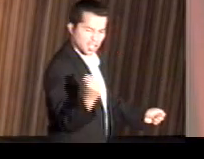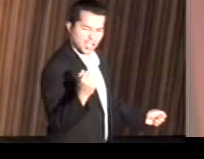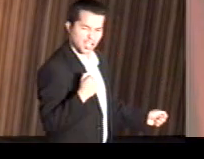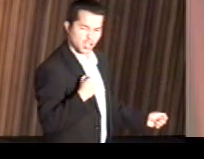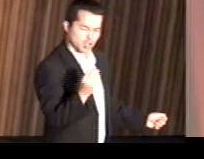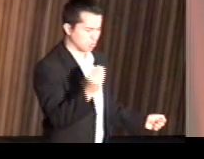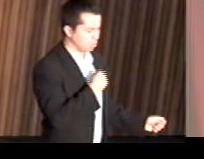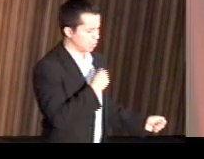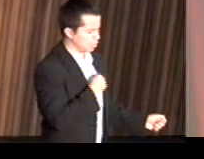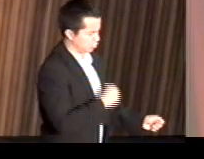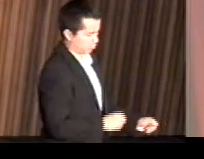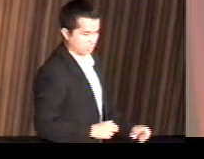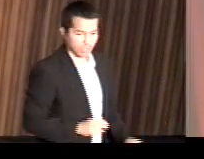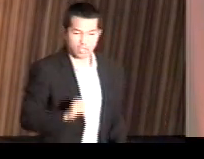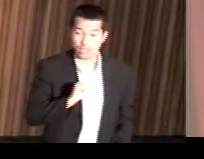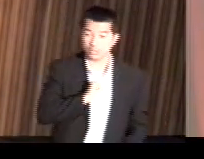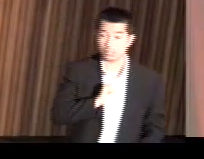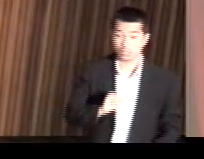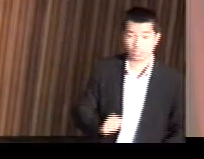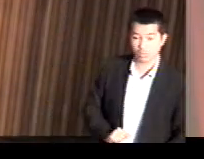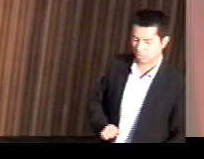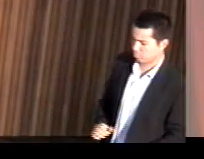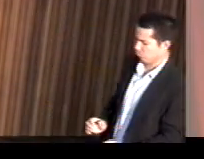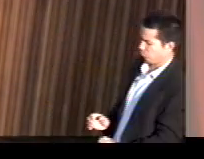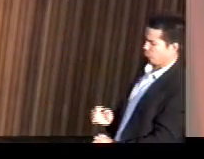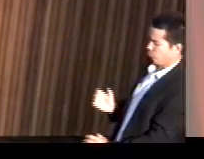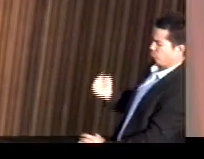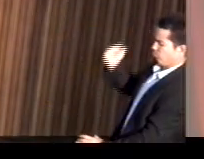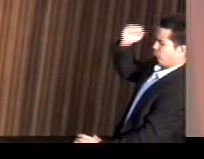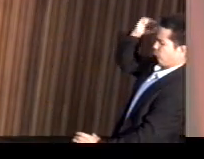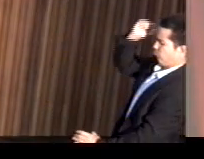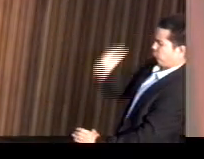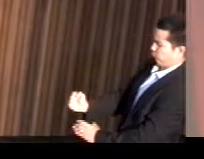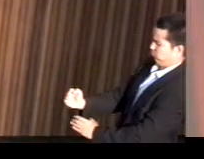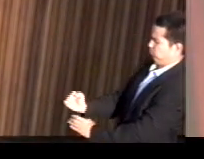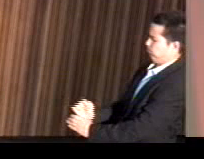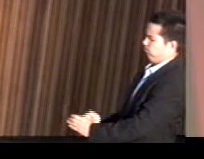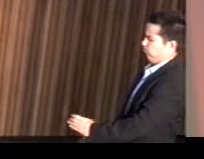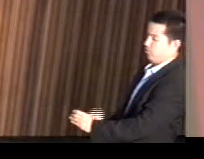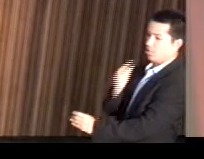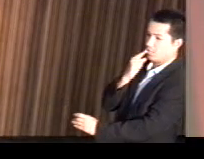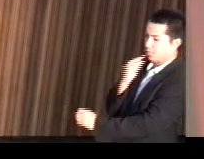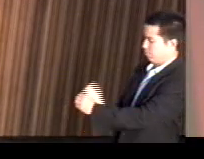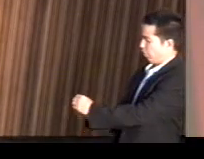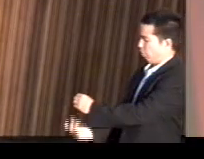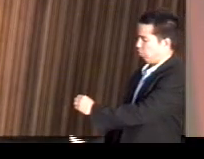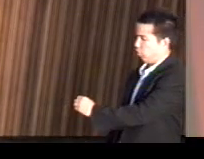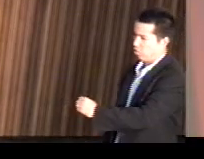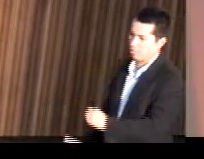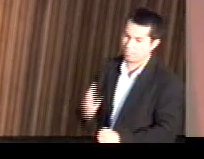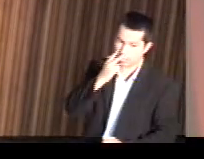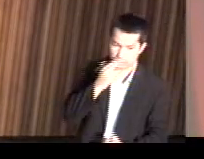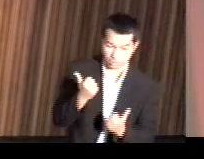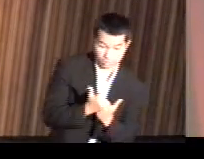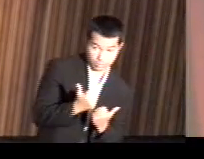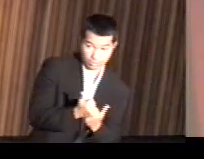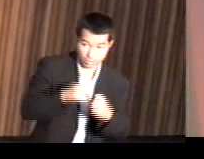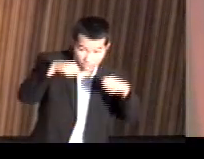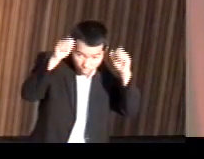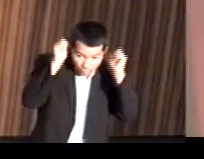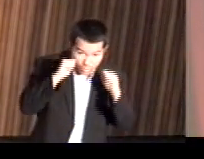sacerdote e degola o bichinho, porque o salário do pecado é a morte. E ele morre por